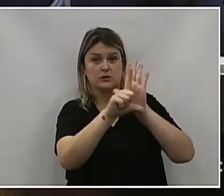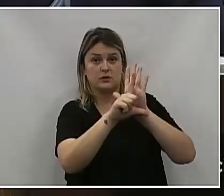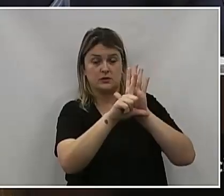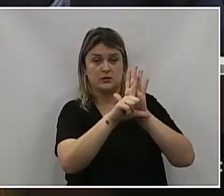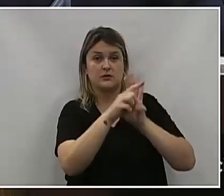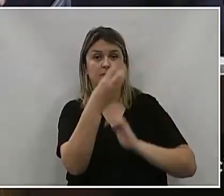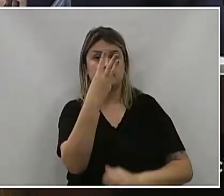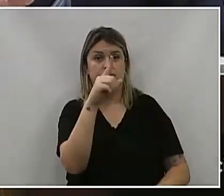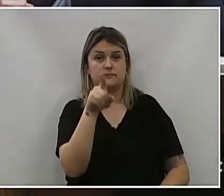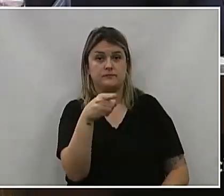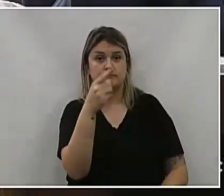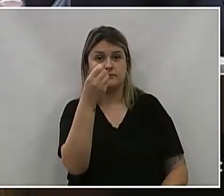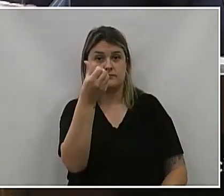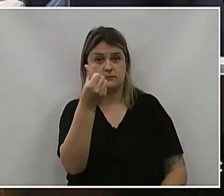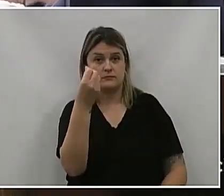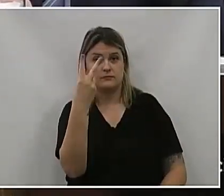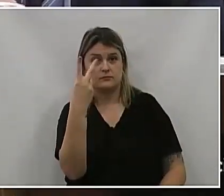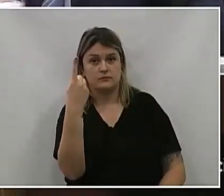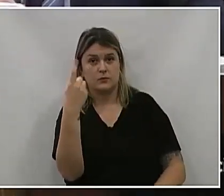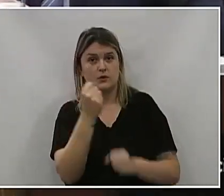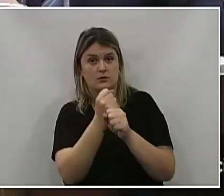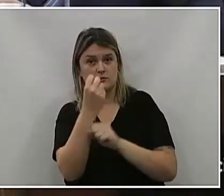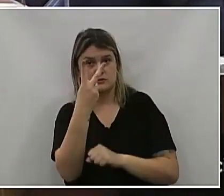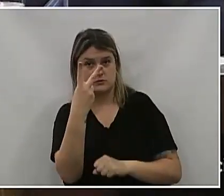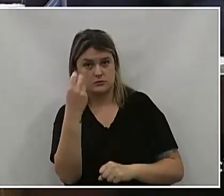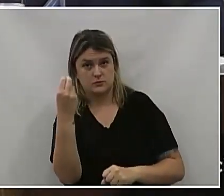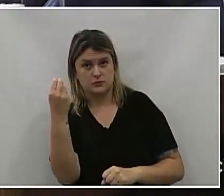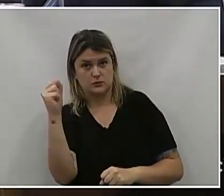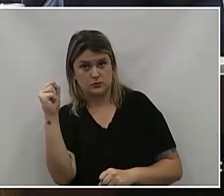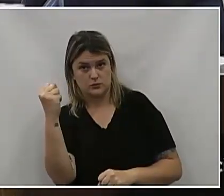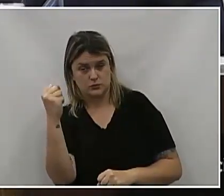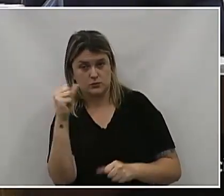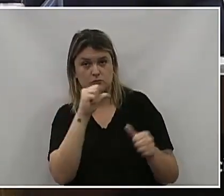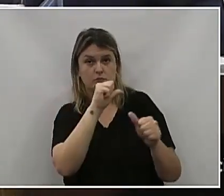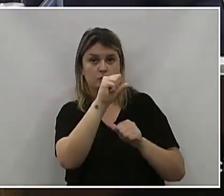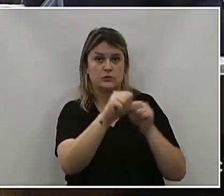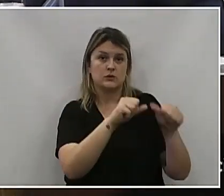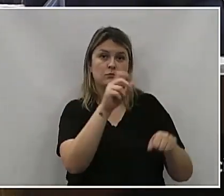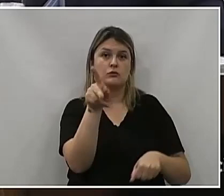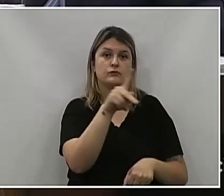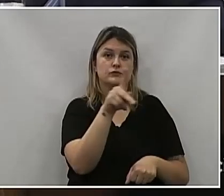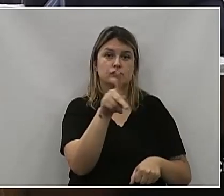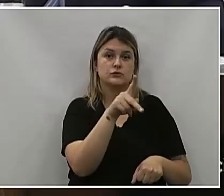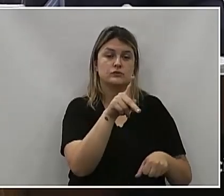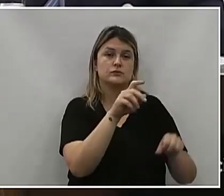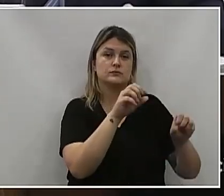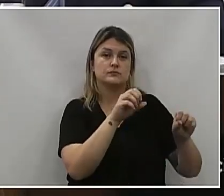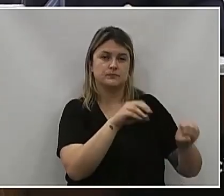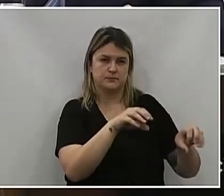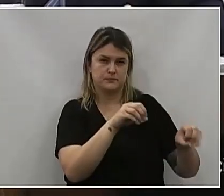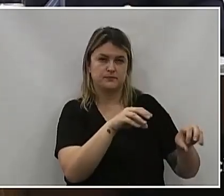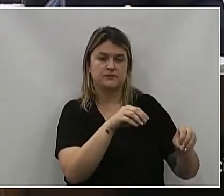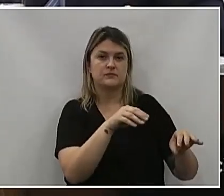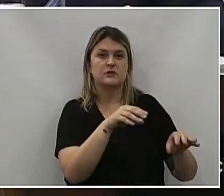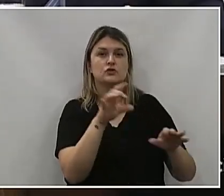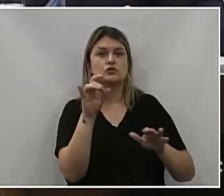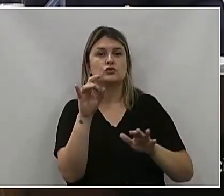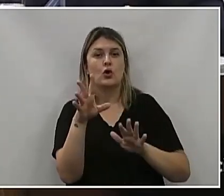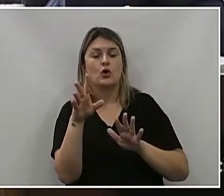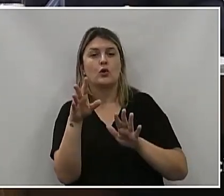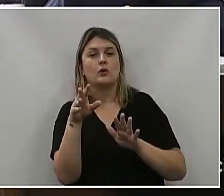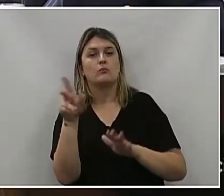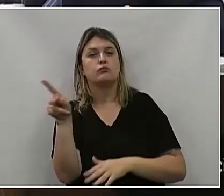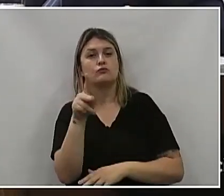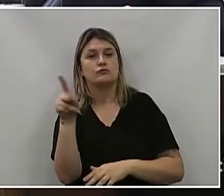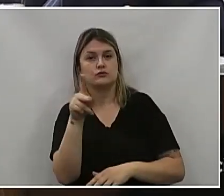Municipal 3.621 de 2008, transformando os cargos de professor de educação infantil em cargos de professor. Altera a